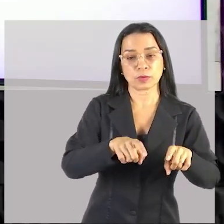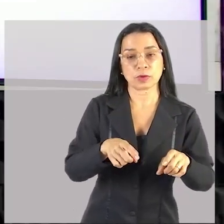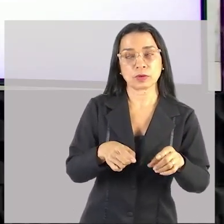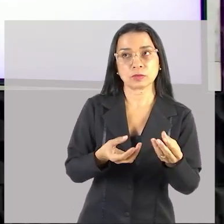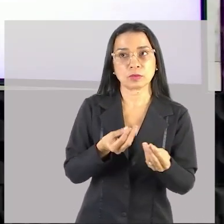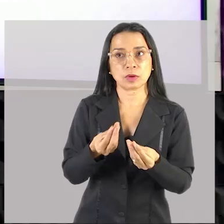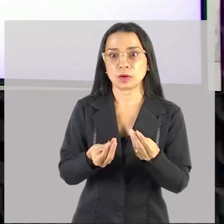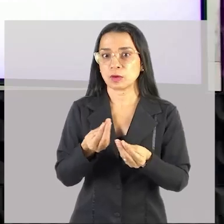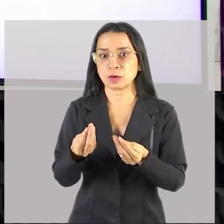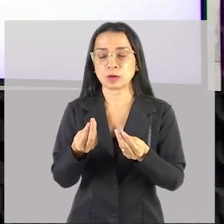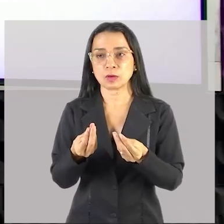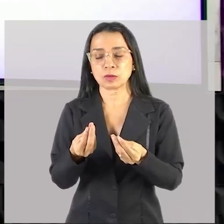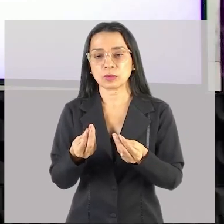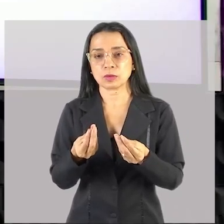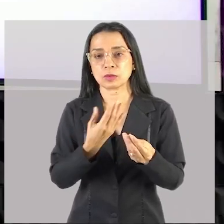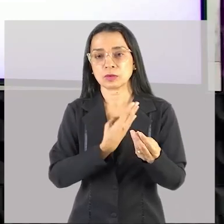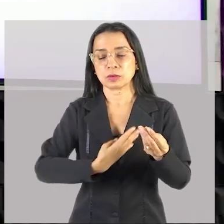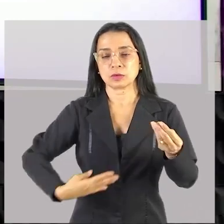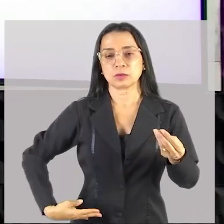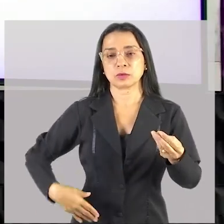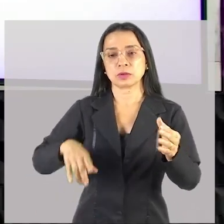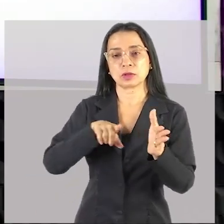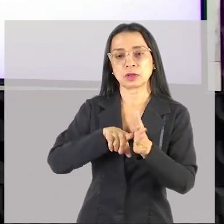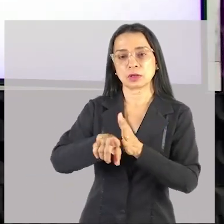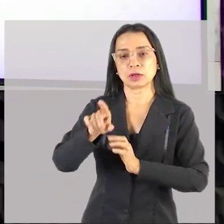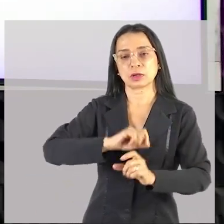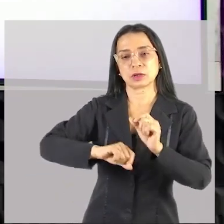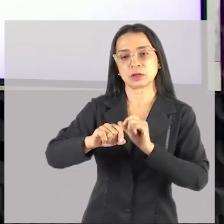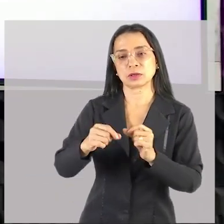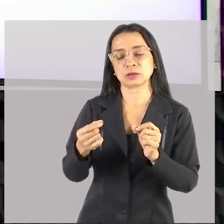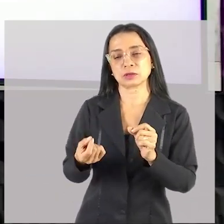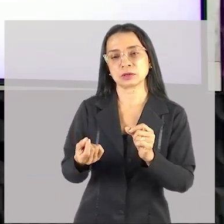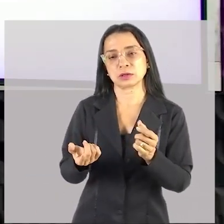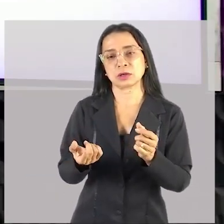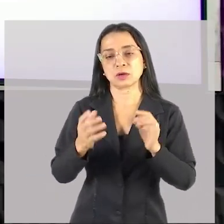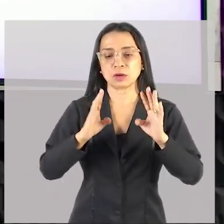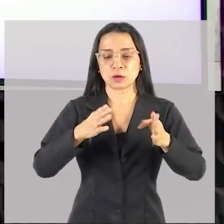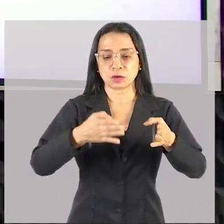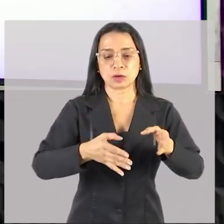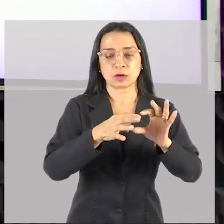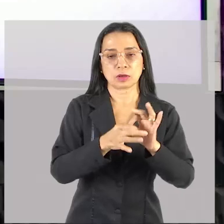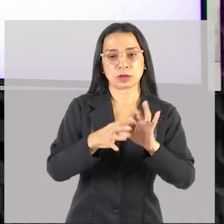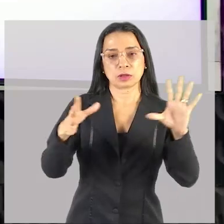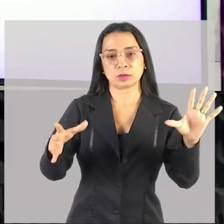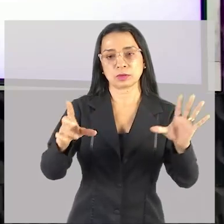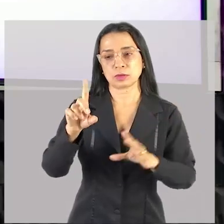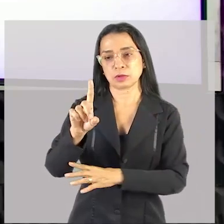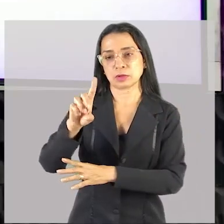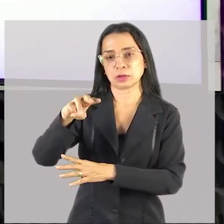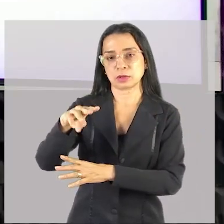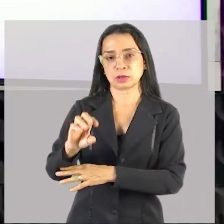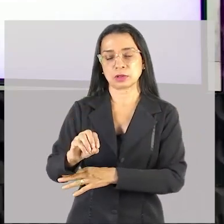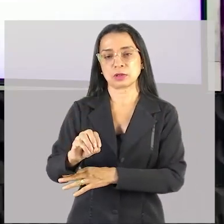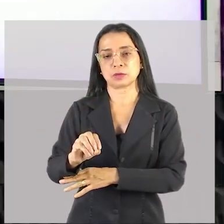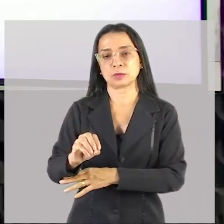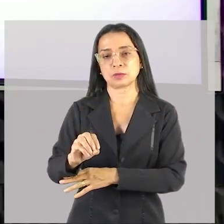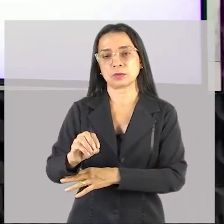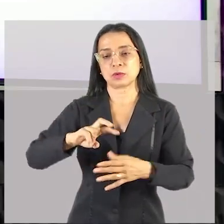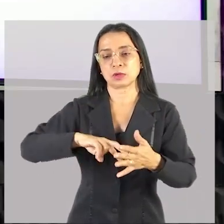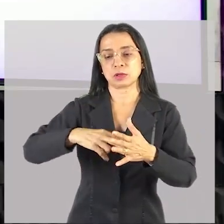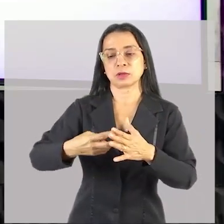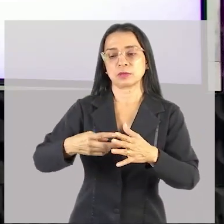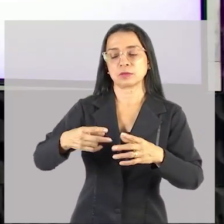Né? E a questão trata sobre a democracia. Né, que é demo, né, povo e cracia poder, ou